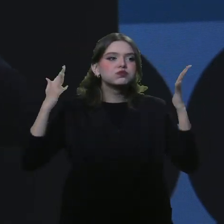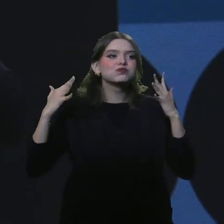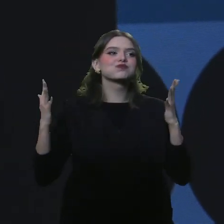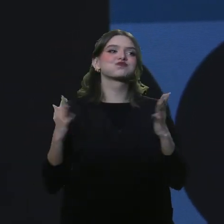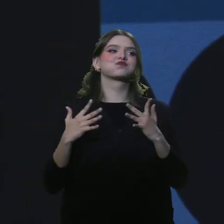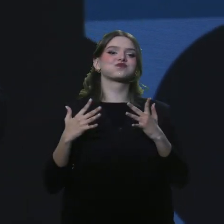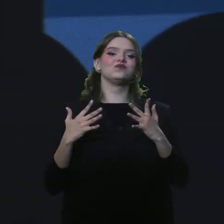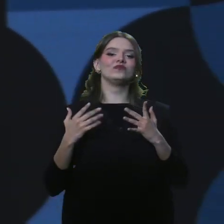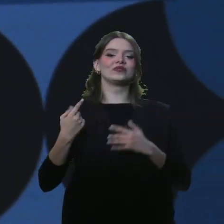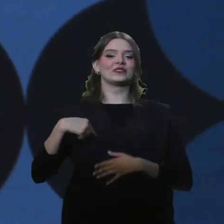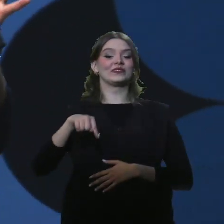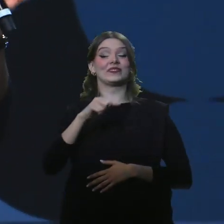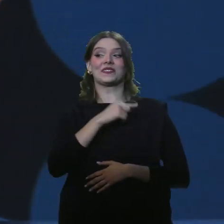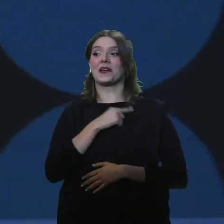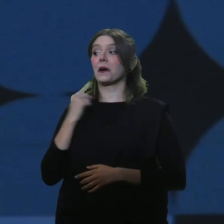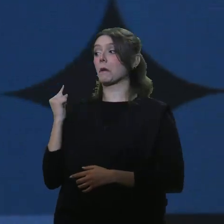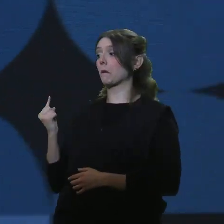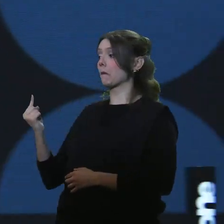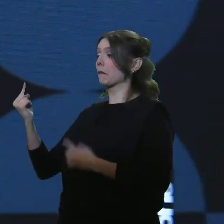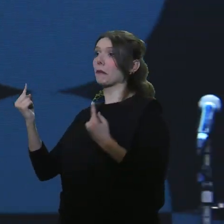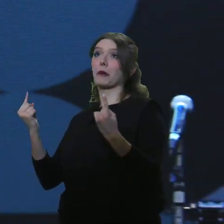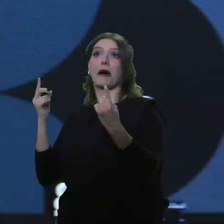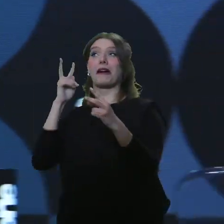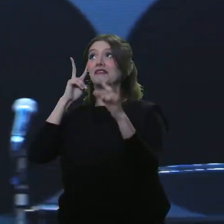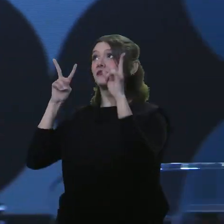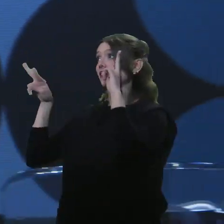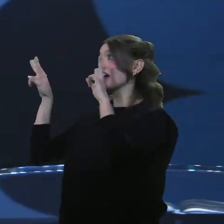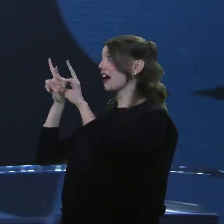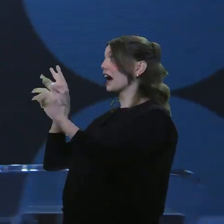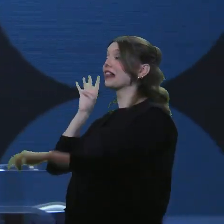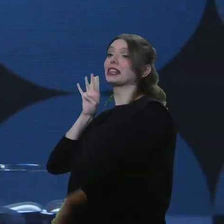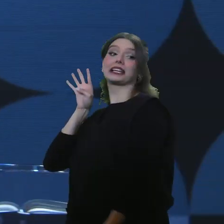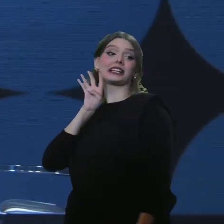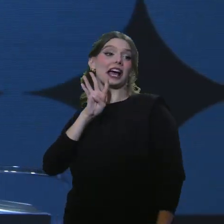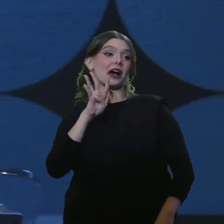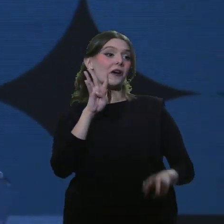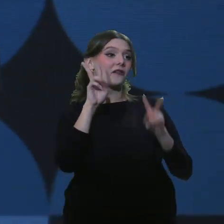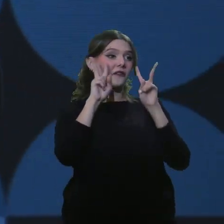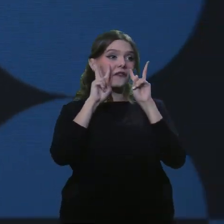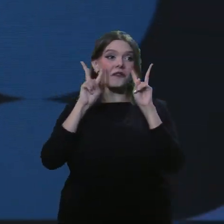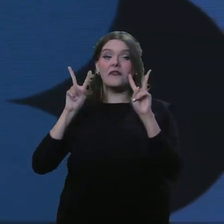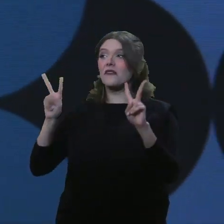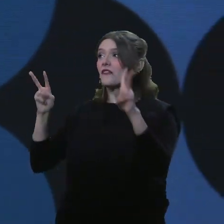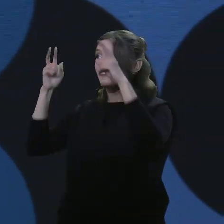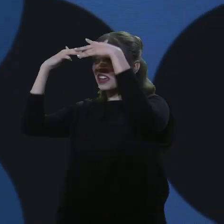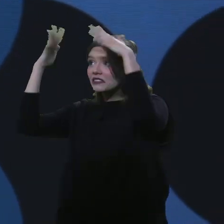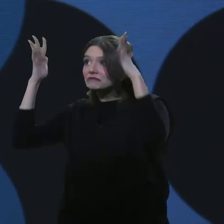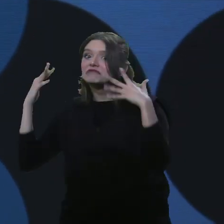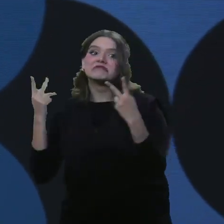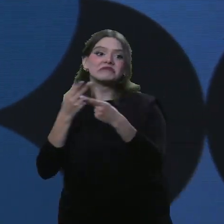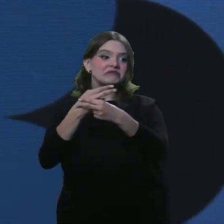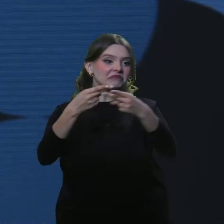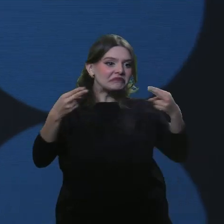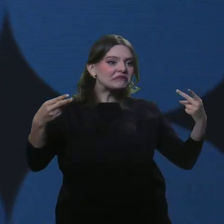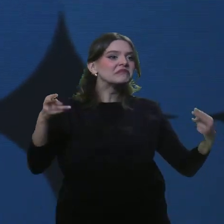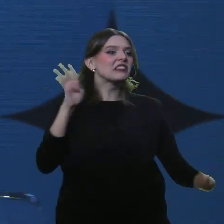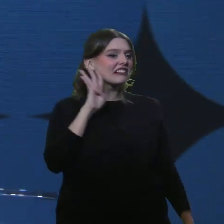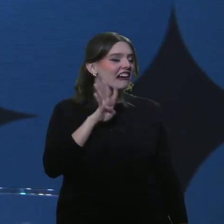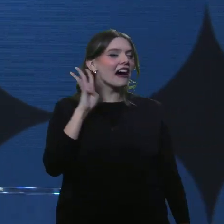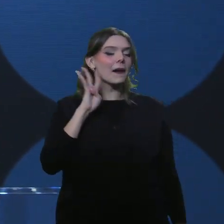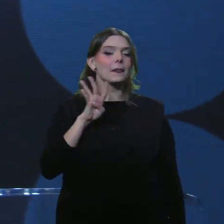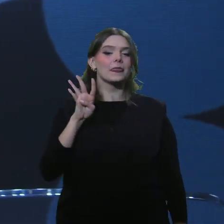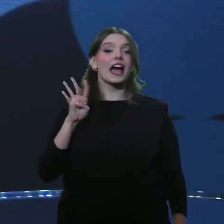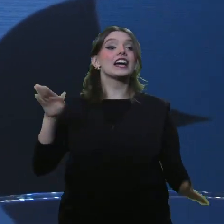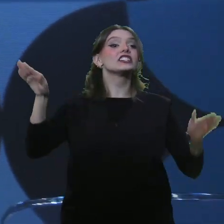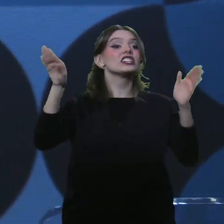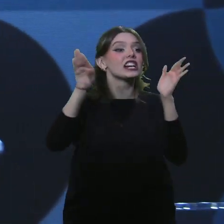Chegamos lá, você dá um passeio no dromedário lá, num camelo. Aí vem um elefante, ele pega uma maçãzinha na tua boca e tal. Tá muito louco e tal. Aí,